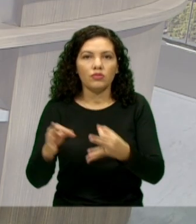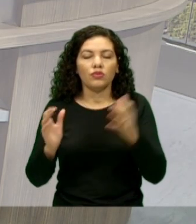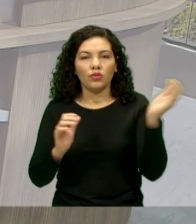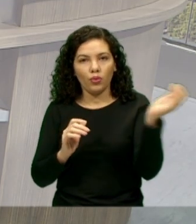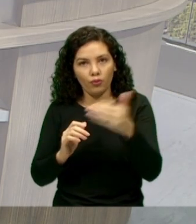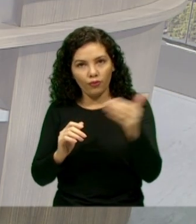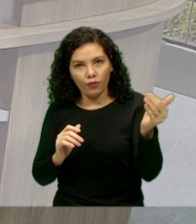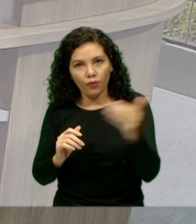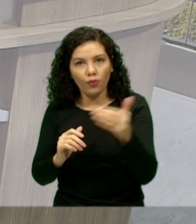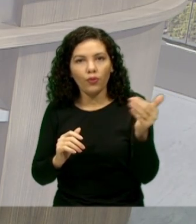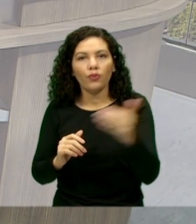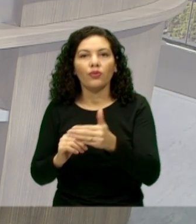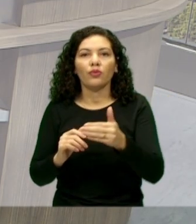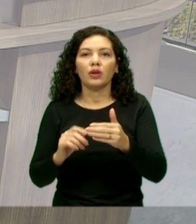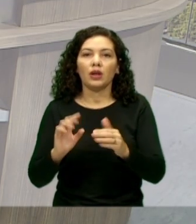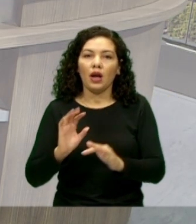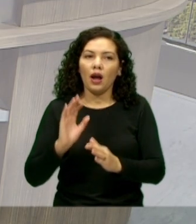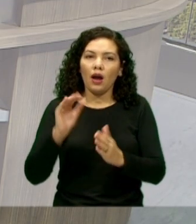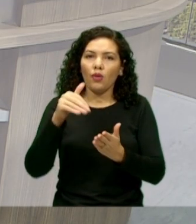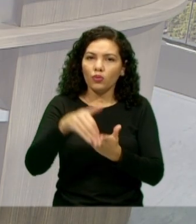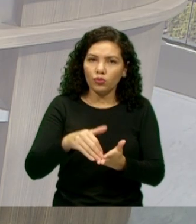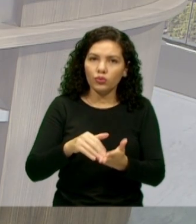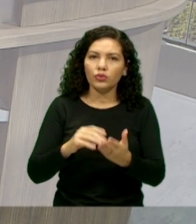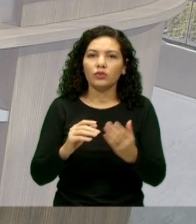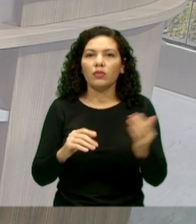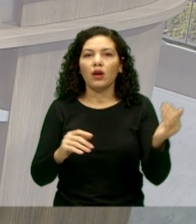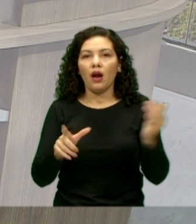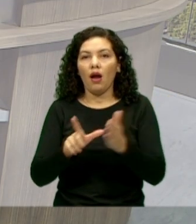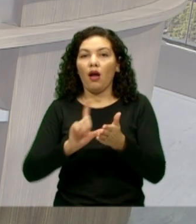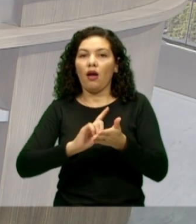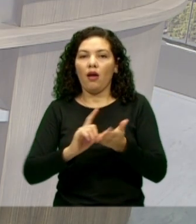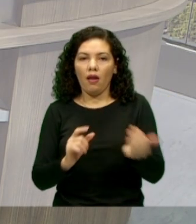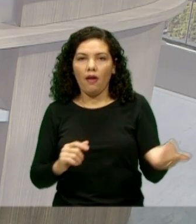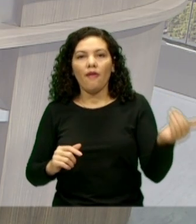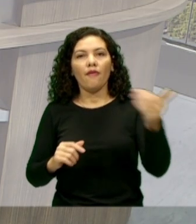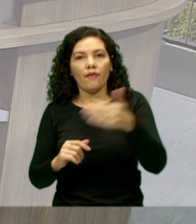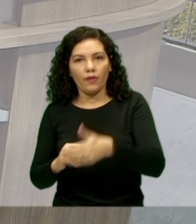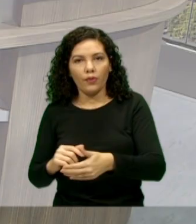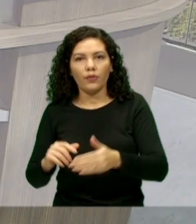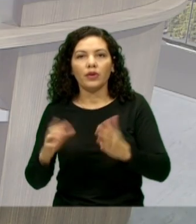que ela veio na penúltima e não veio na última. Mas tem os